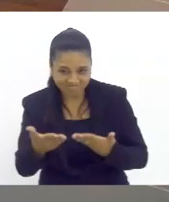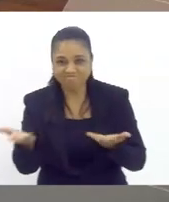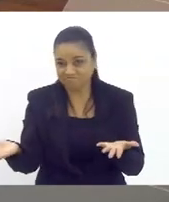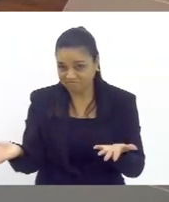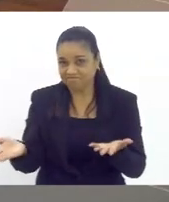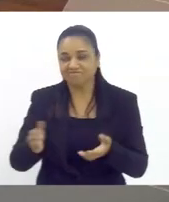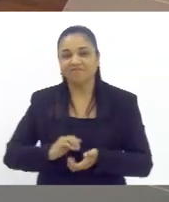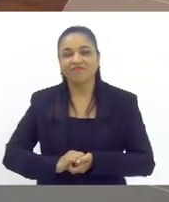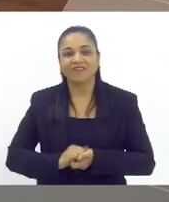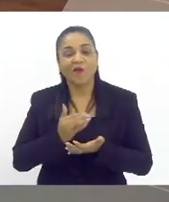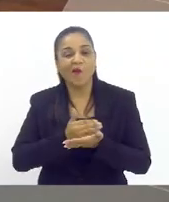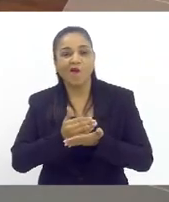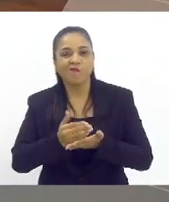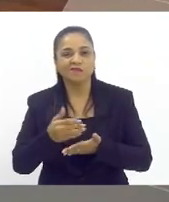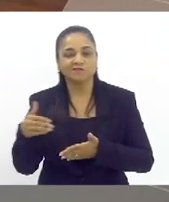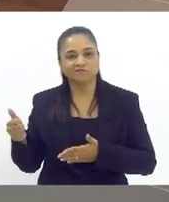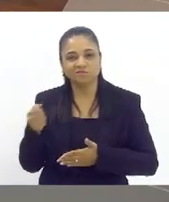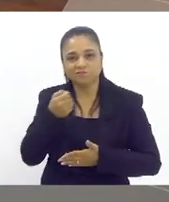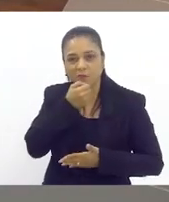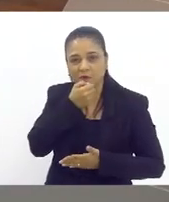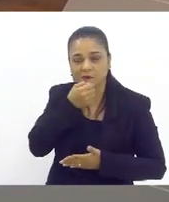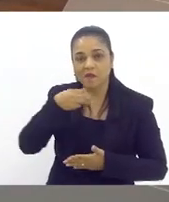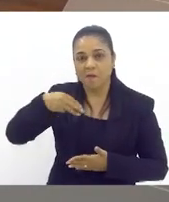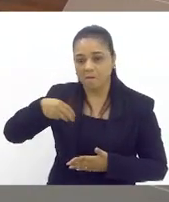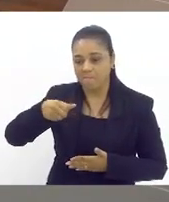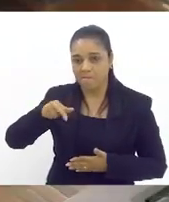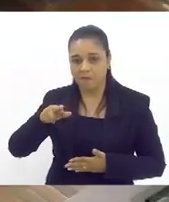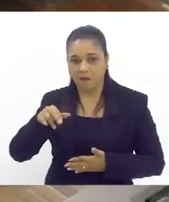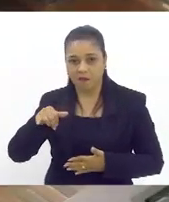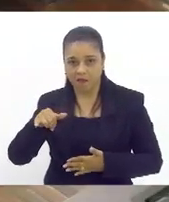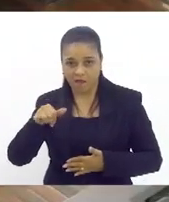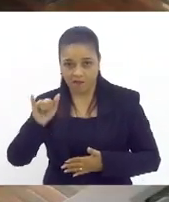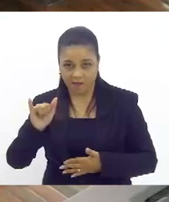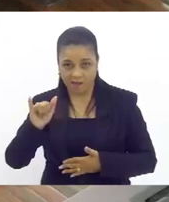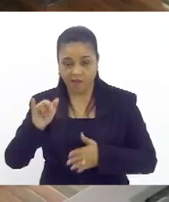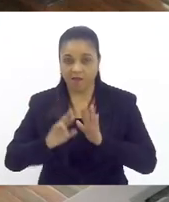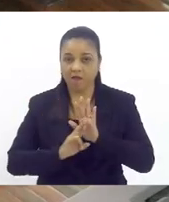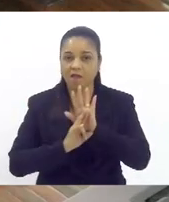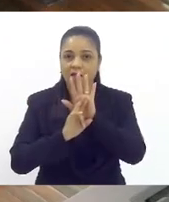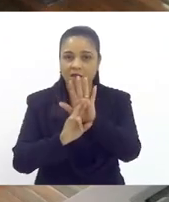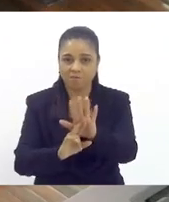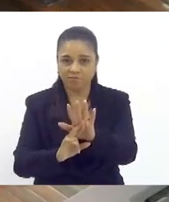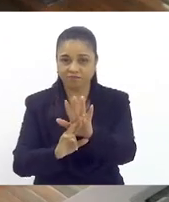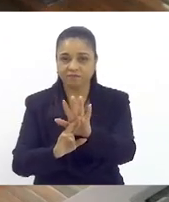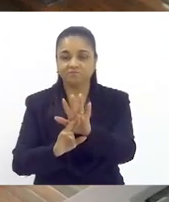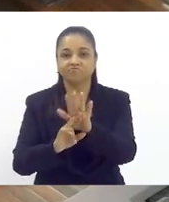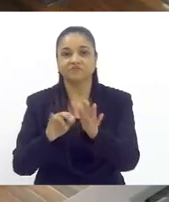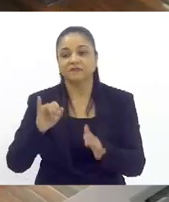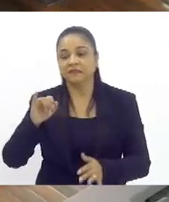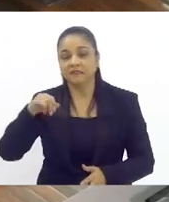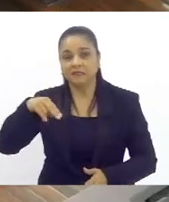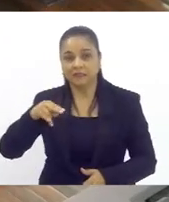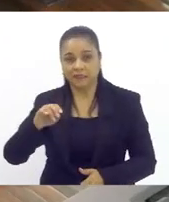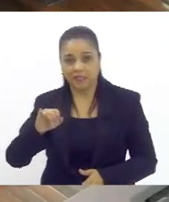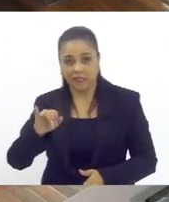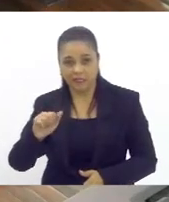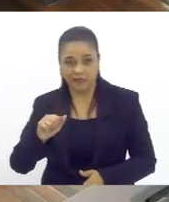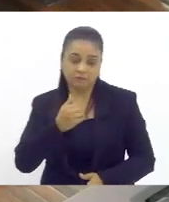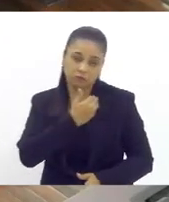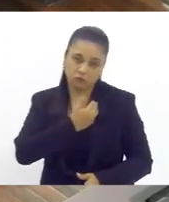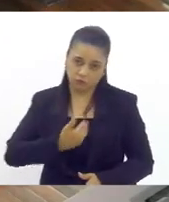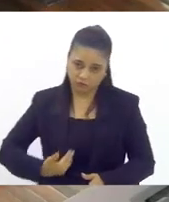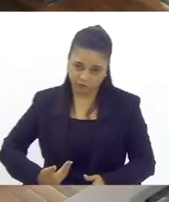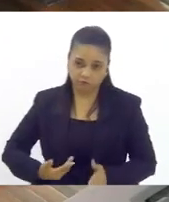começamos com a Marie que é morto representando as férias o Enéias e o governo